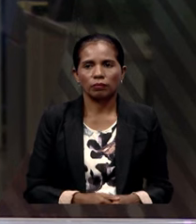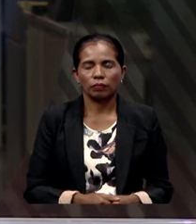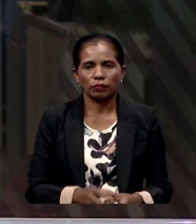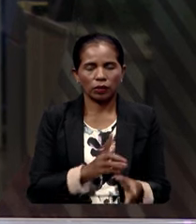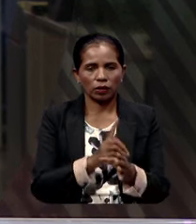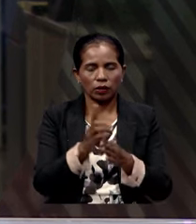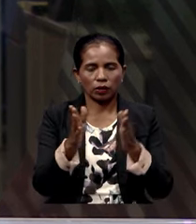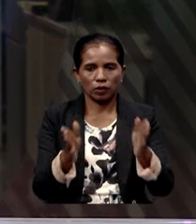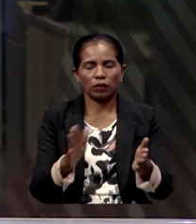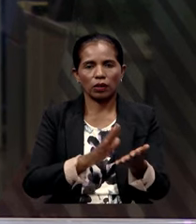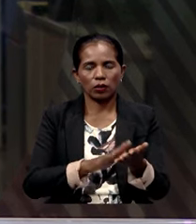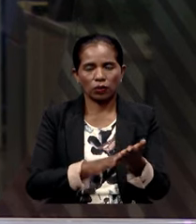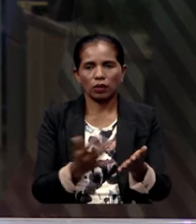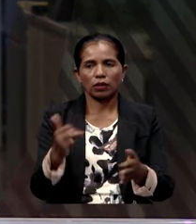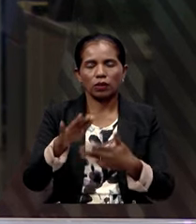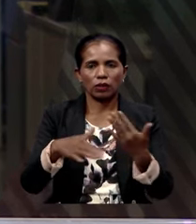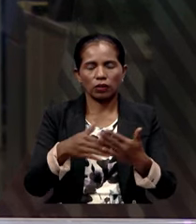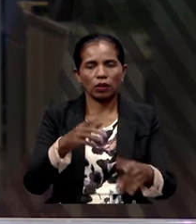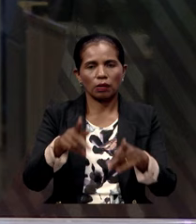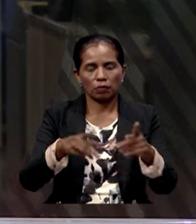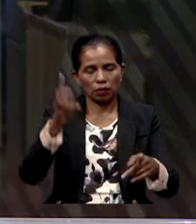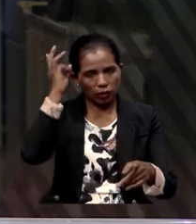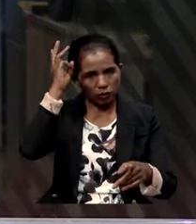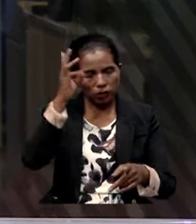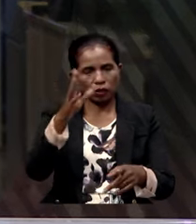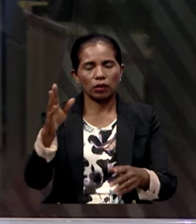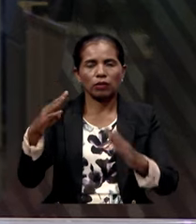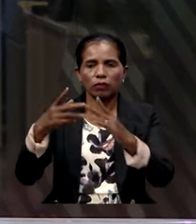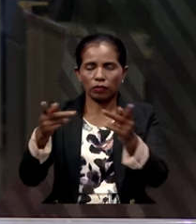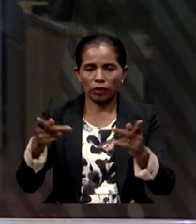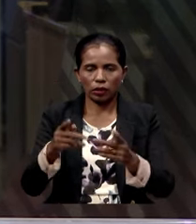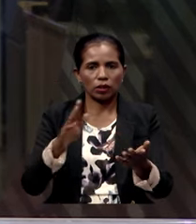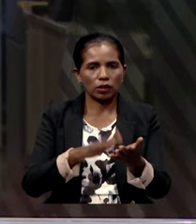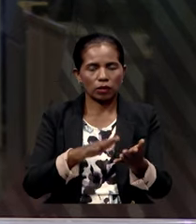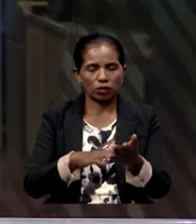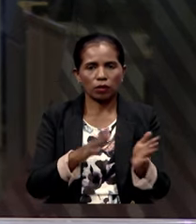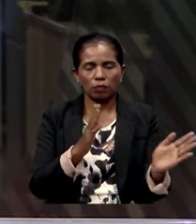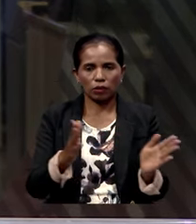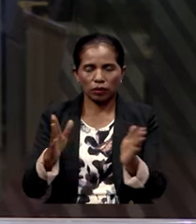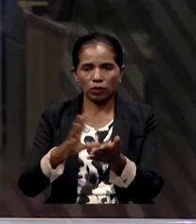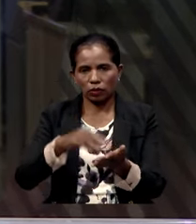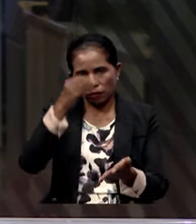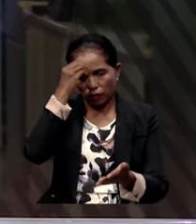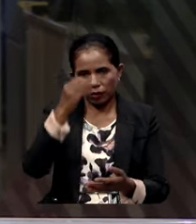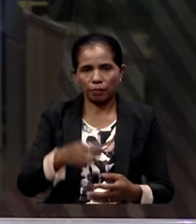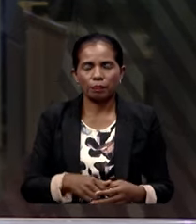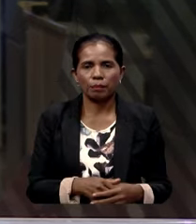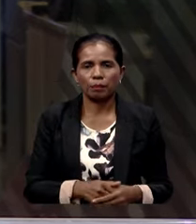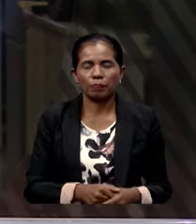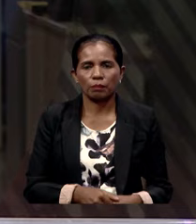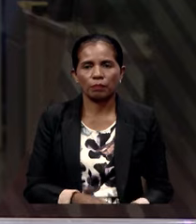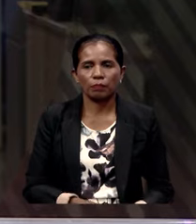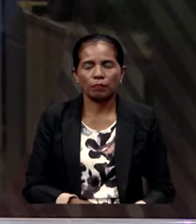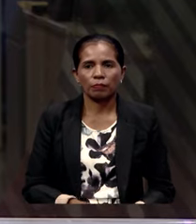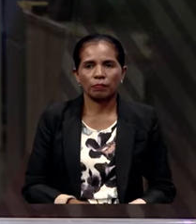Diretor Sekolah Sira preocupa comunidade rela e arredor, tamba perturba processo aprendizagem.